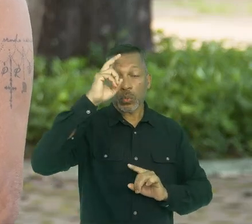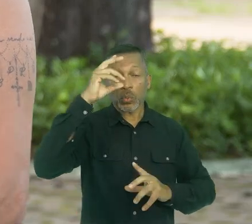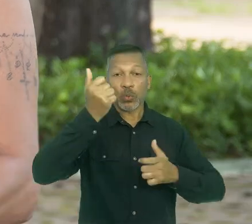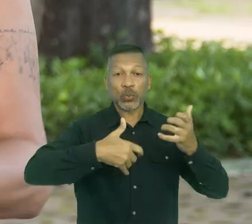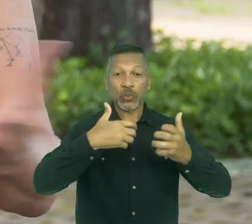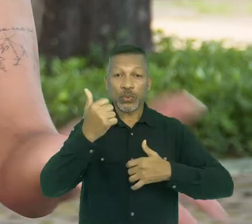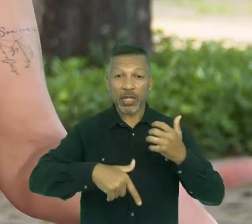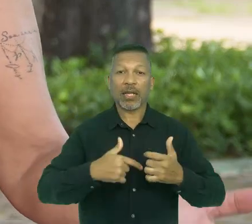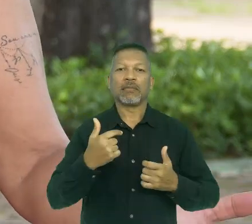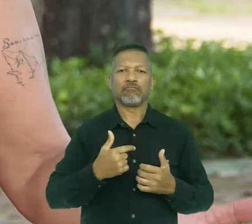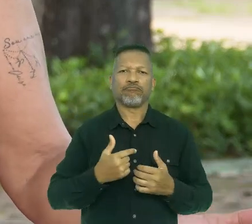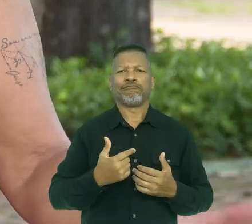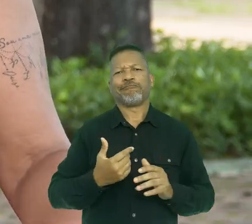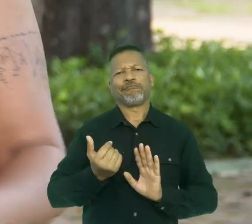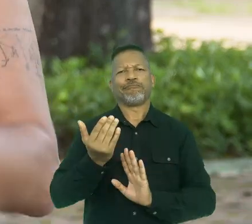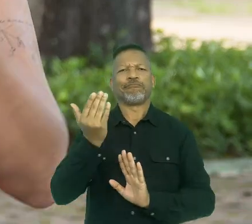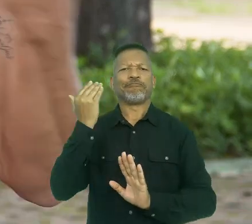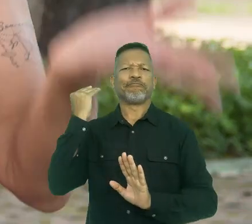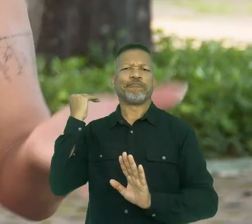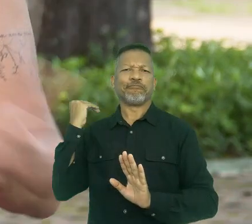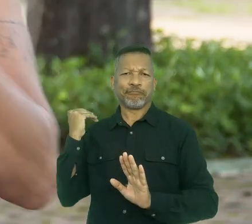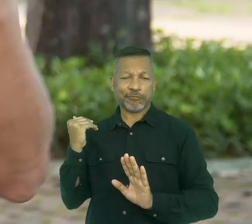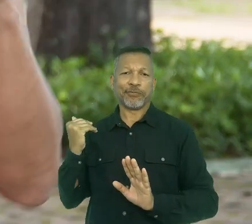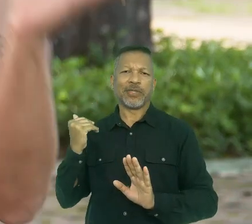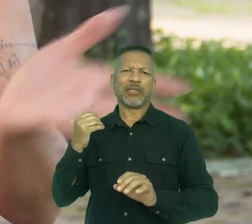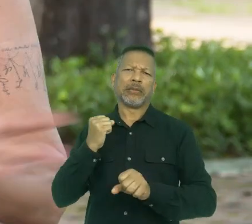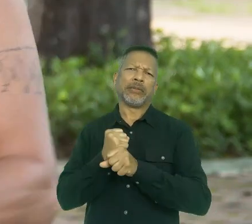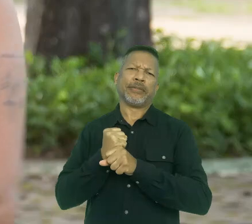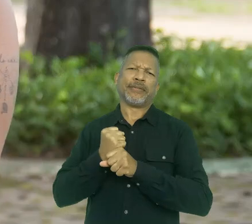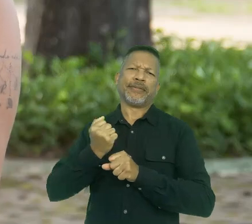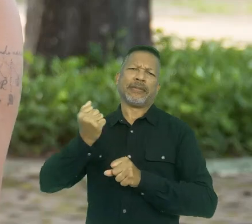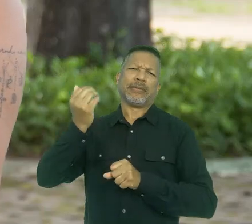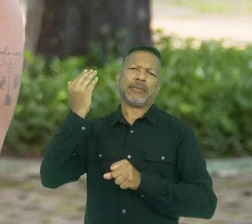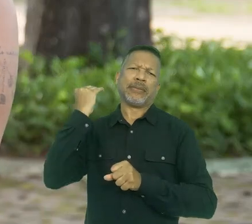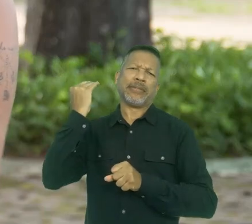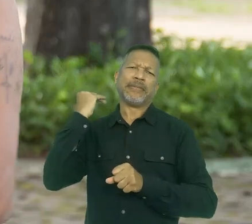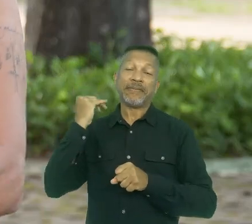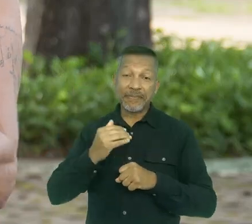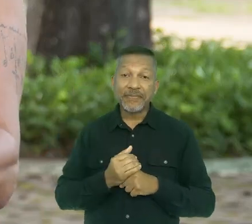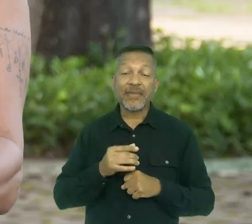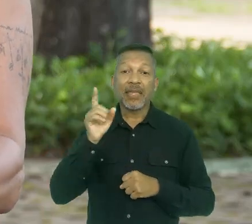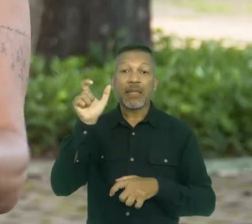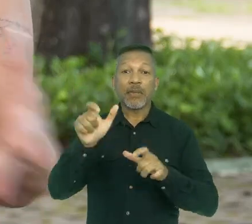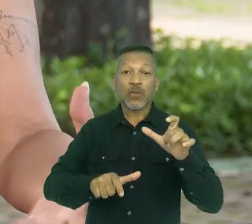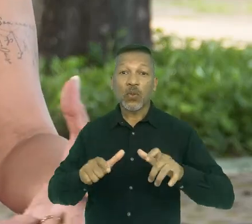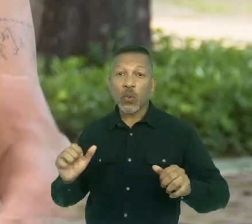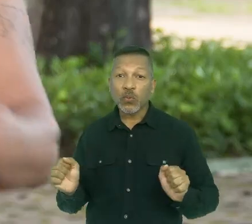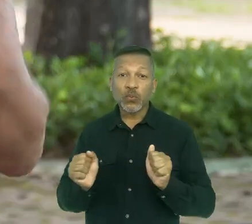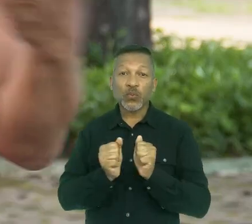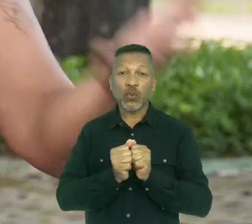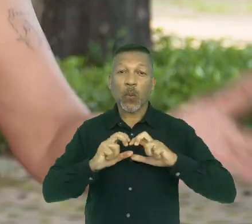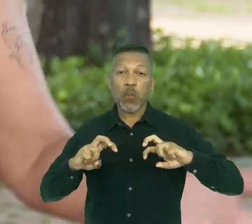é desde antigamente, desde muitos milhares de anos, que as pessoas se juntam, se